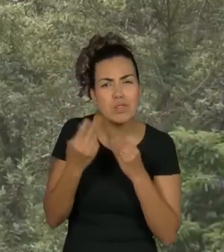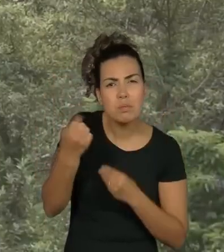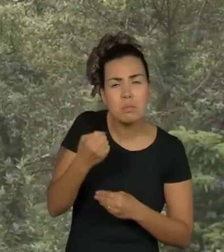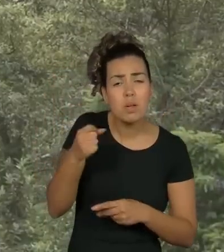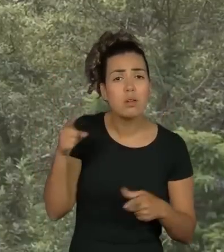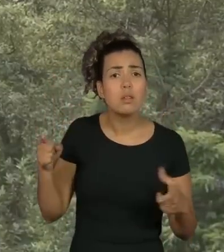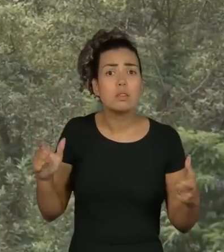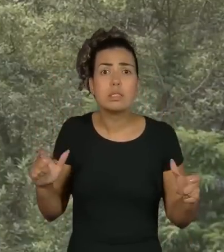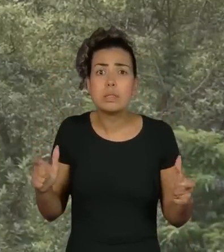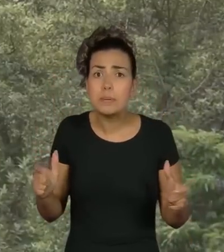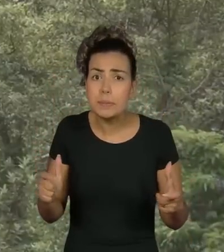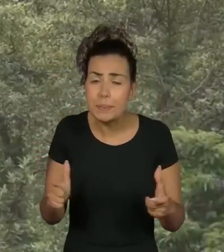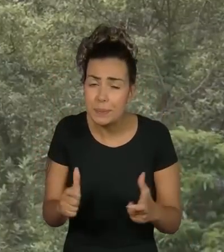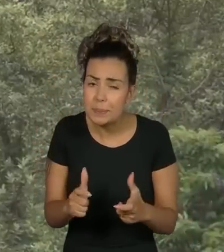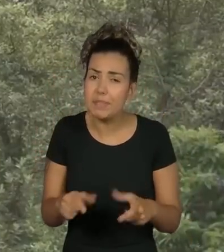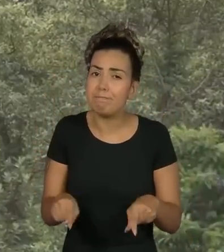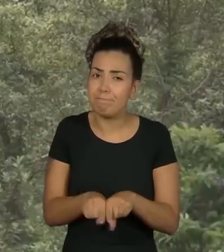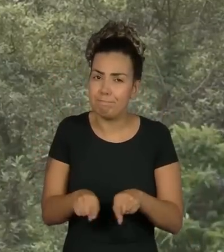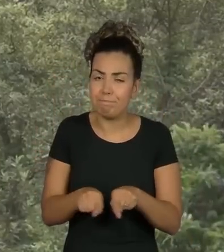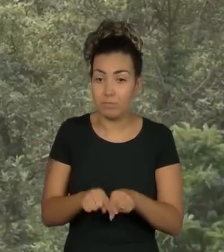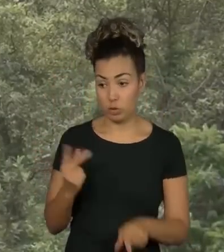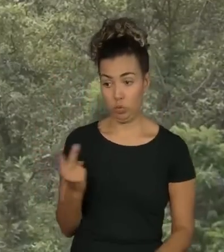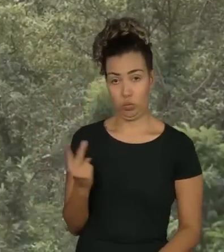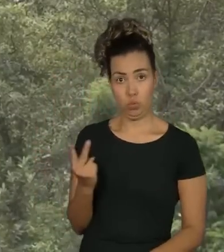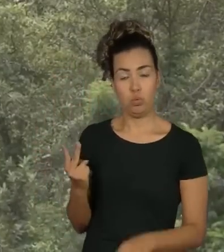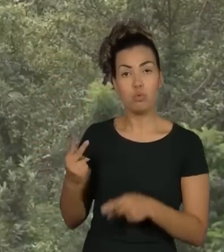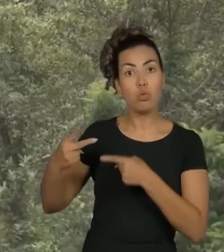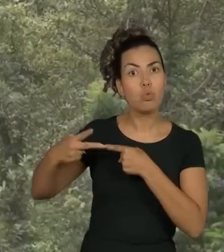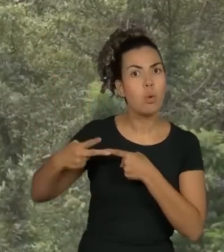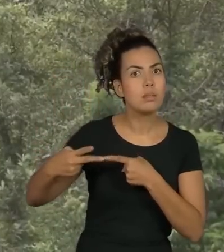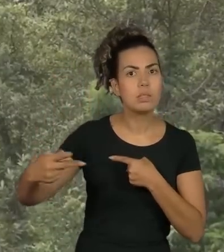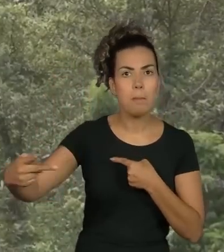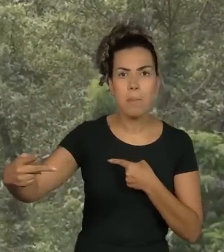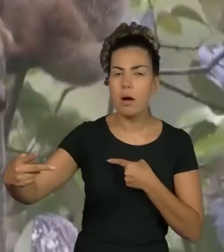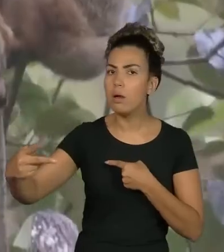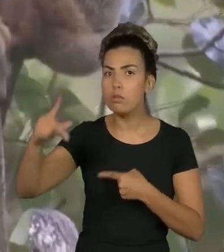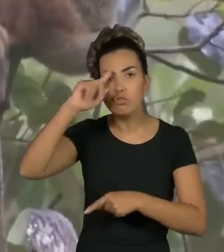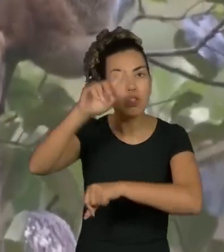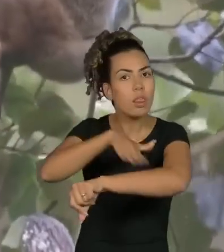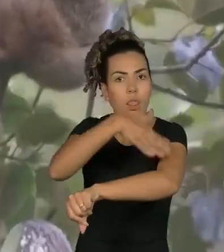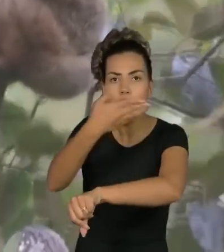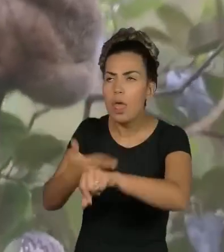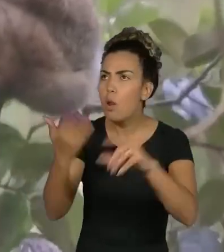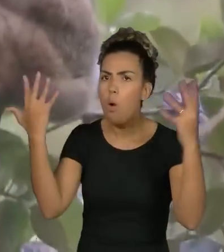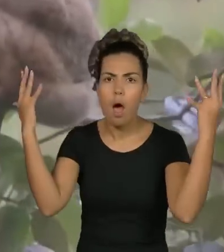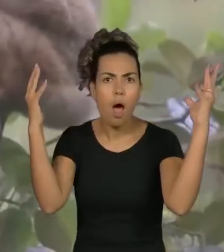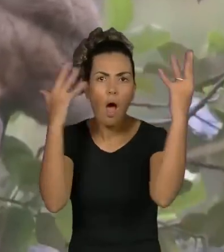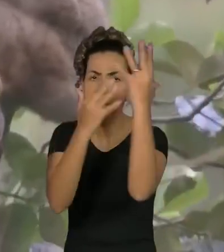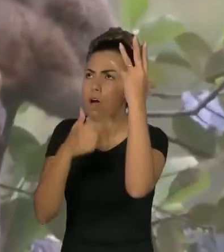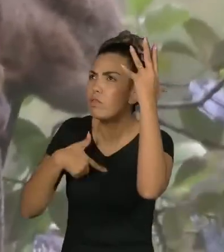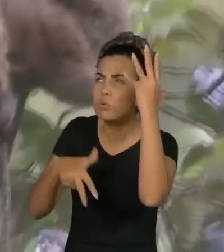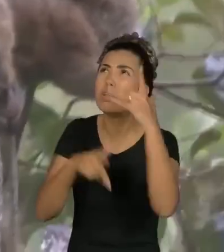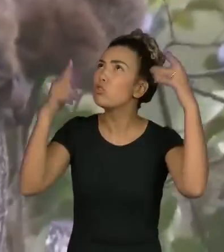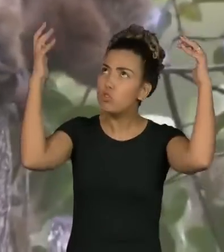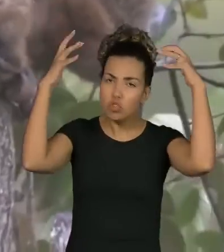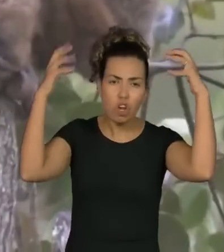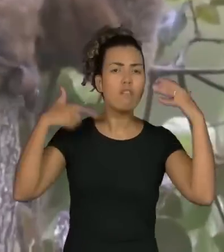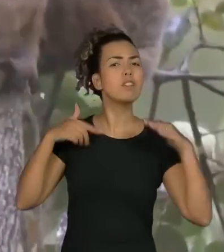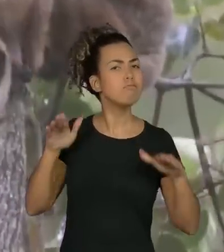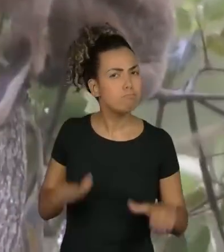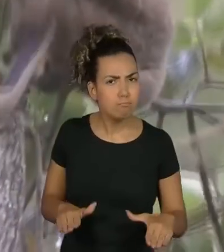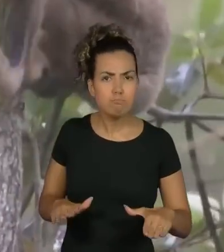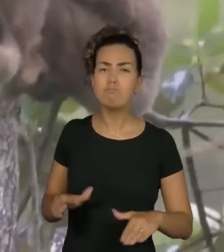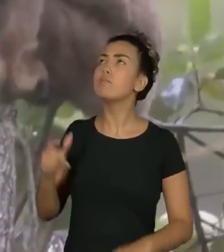A gente ficou 2 semanas, praticamente o dia inteiro dentro da mata, fazendo chuva, fazendo sol